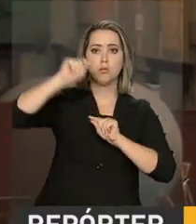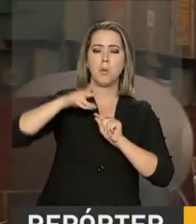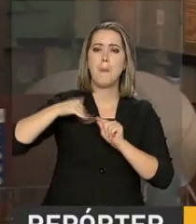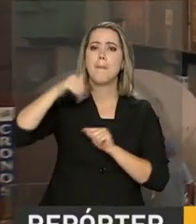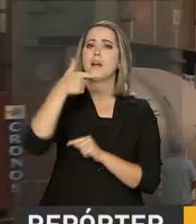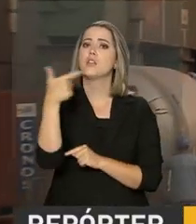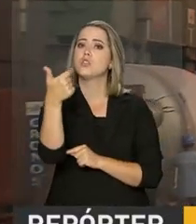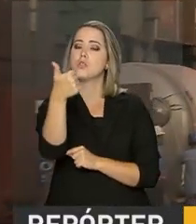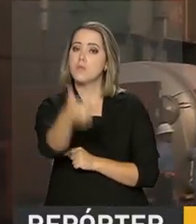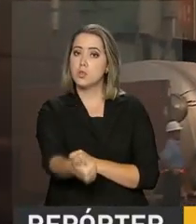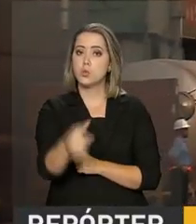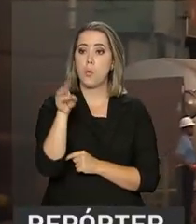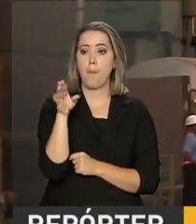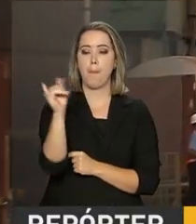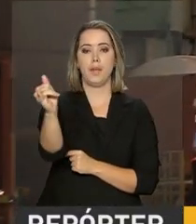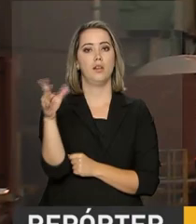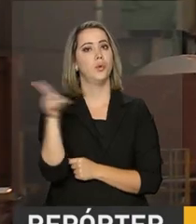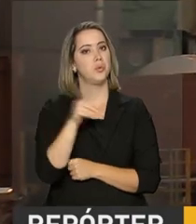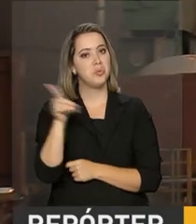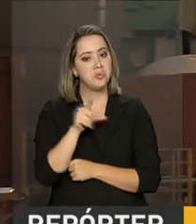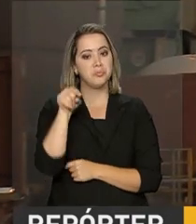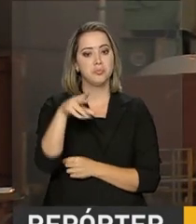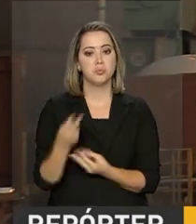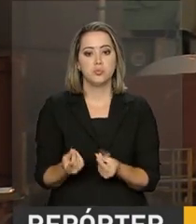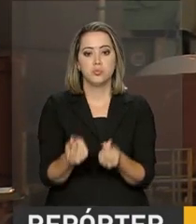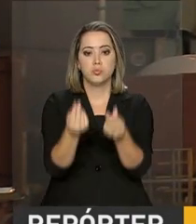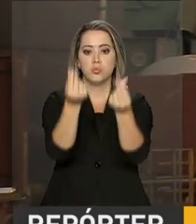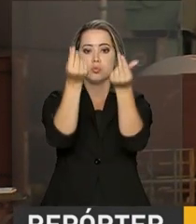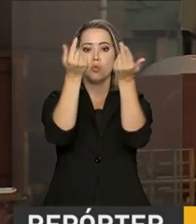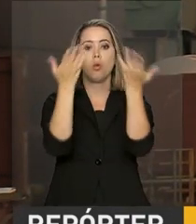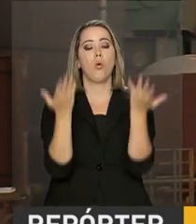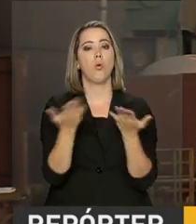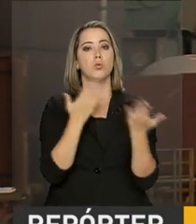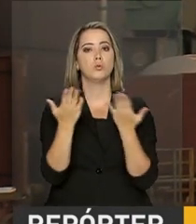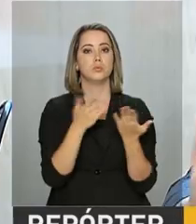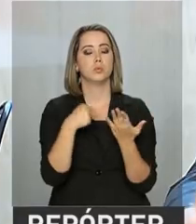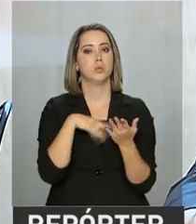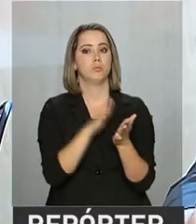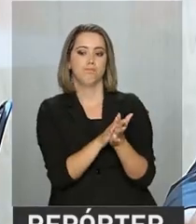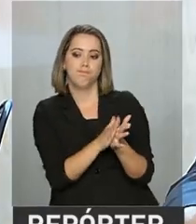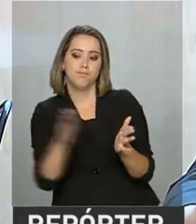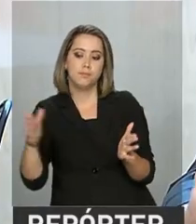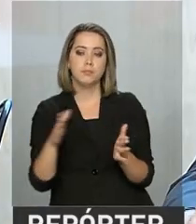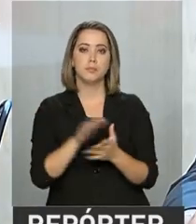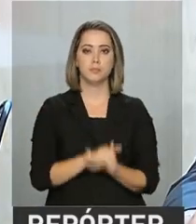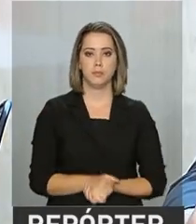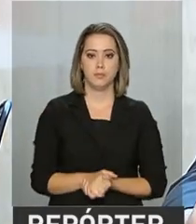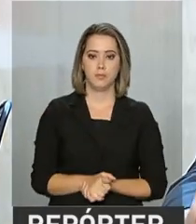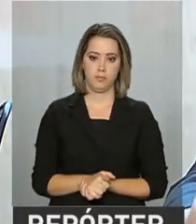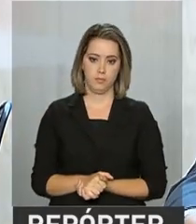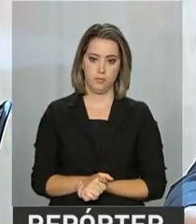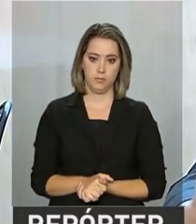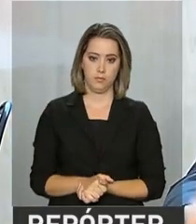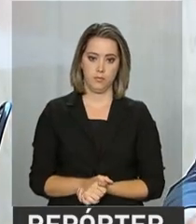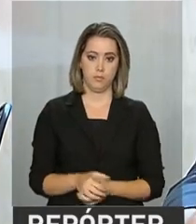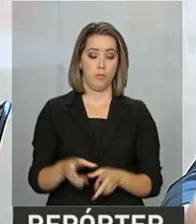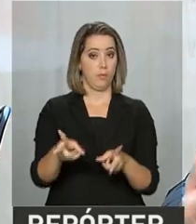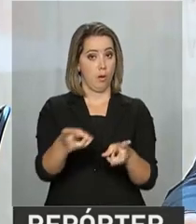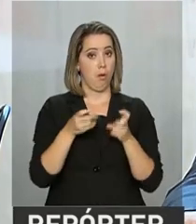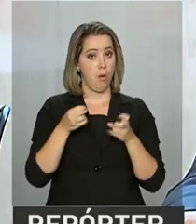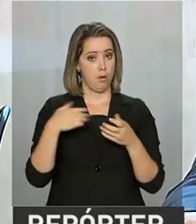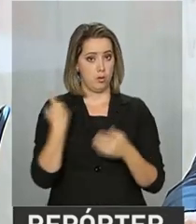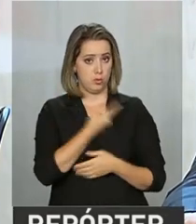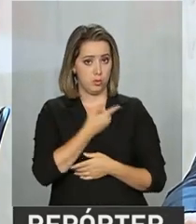21 Bilhões de Dólares o valor também é o maior da história para o período a estimativa do ministério é que nós